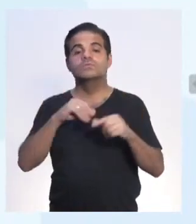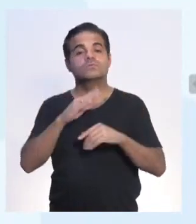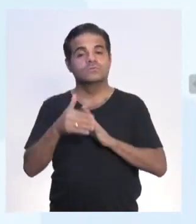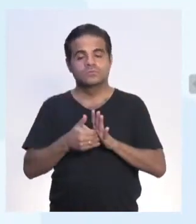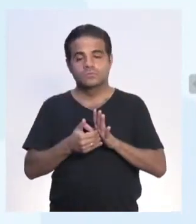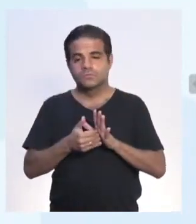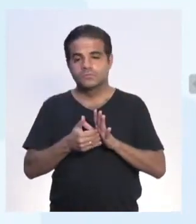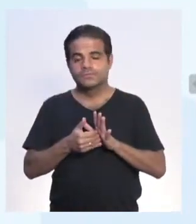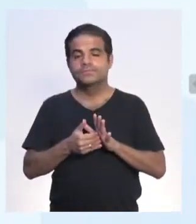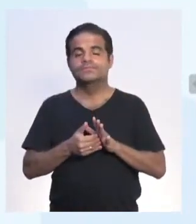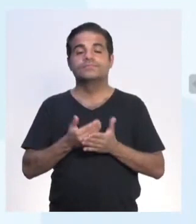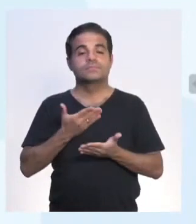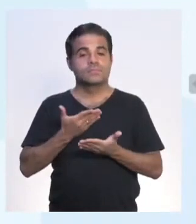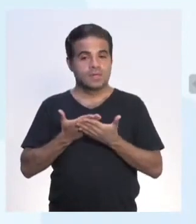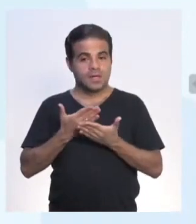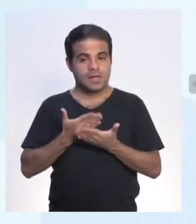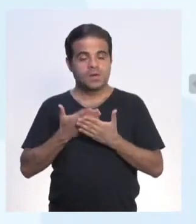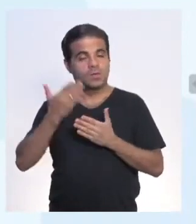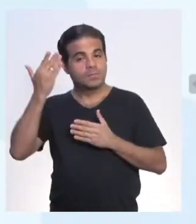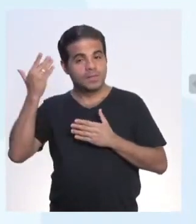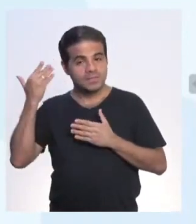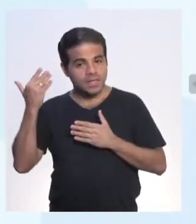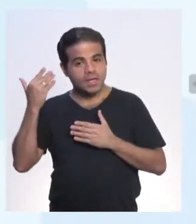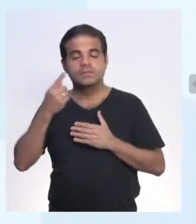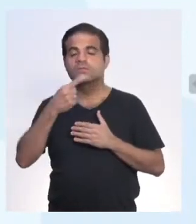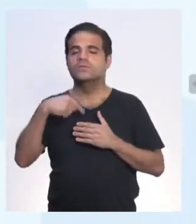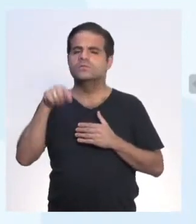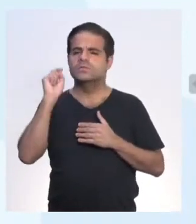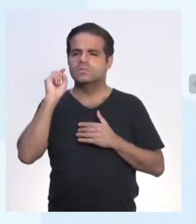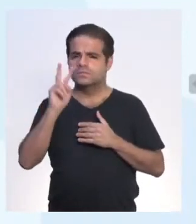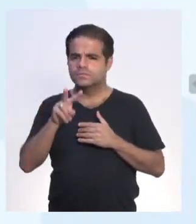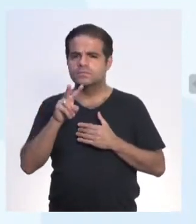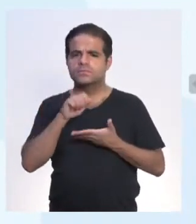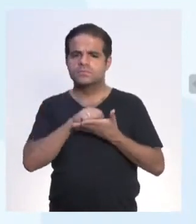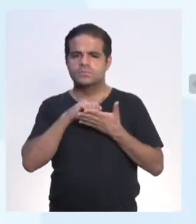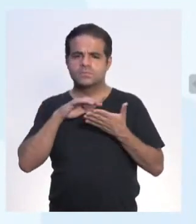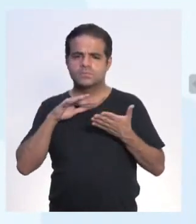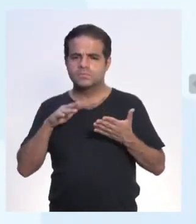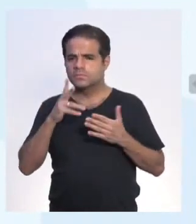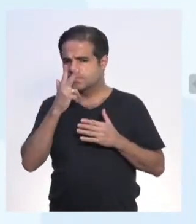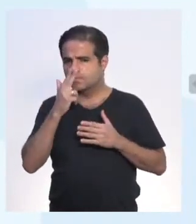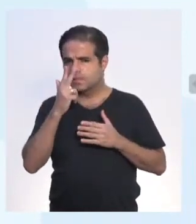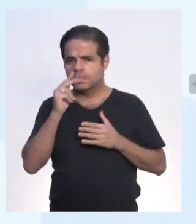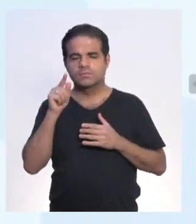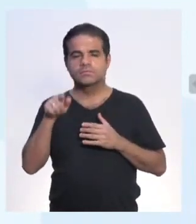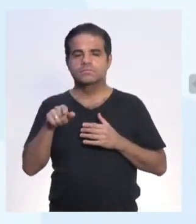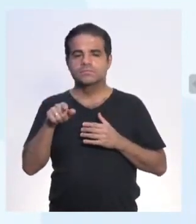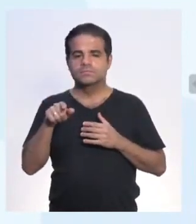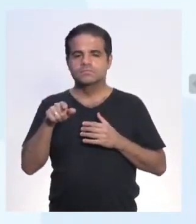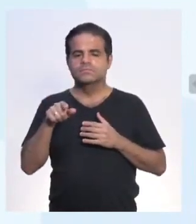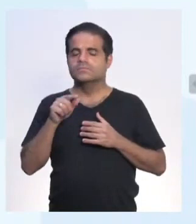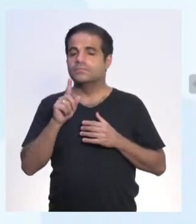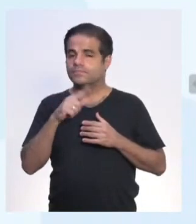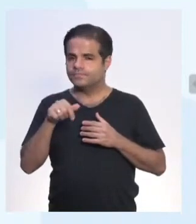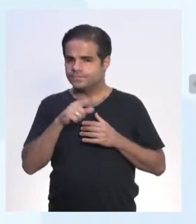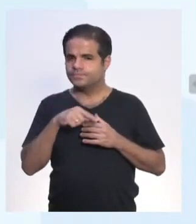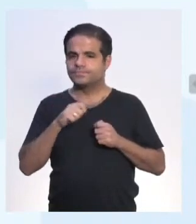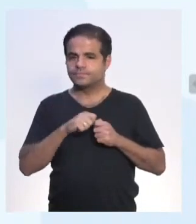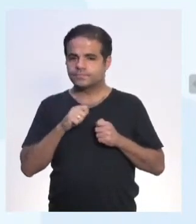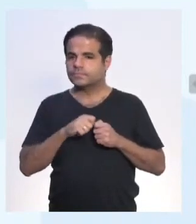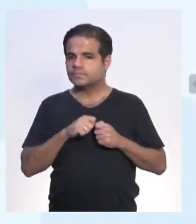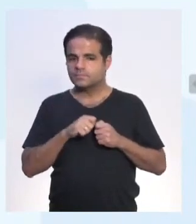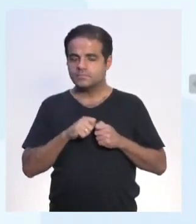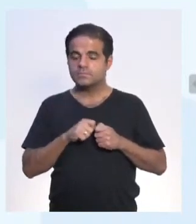bem. Na aula passada, nós vimos uma atividade parecida com essa, que a gente fazia